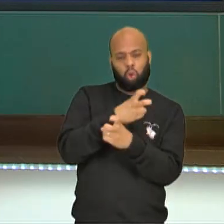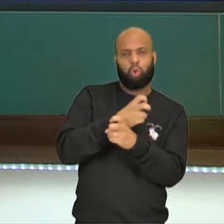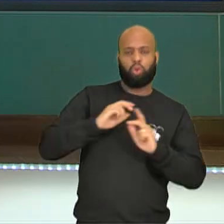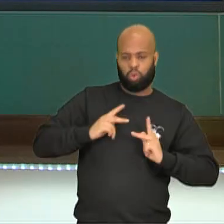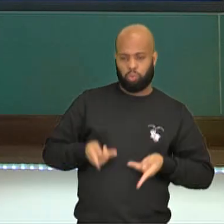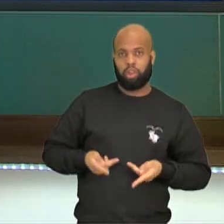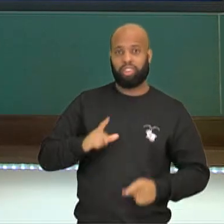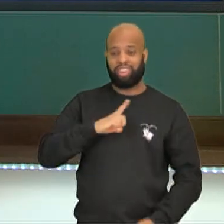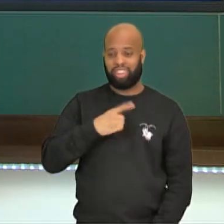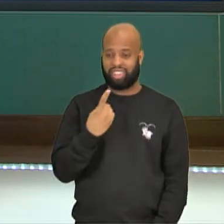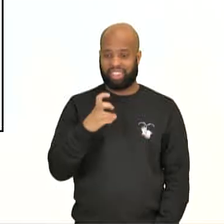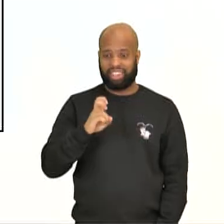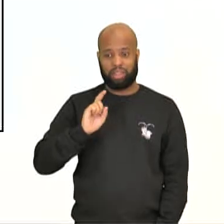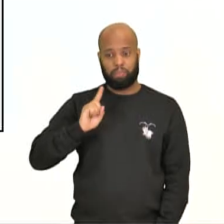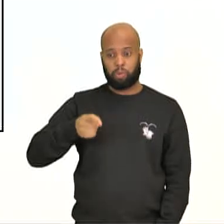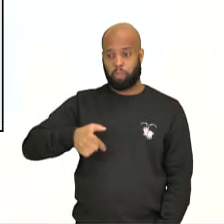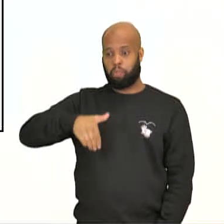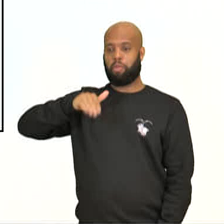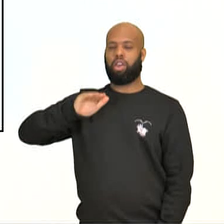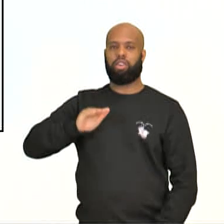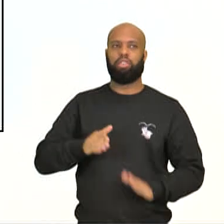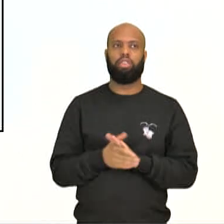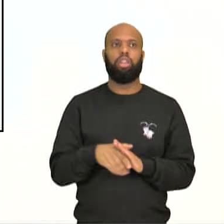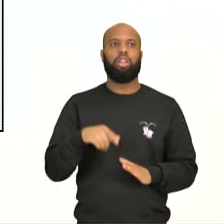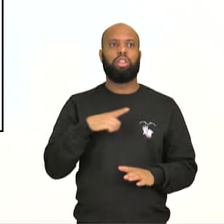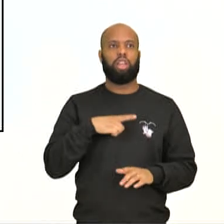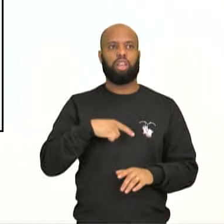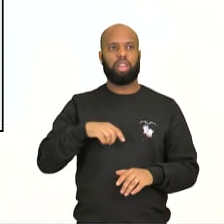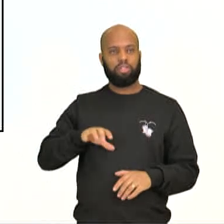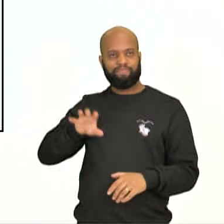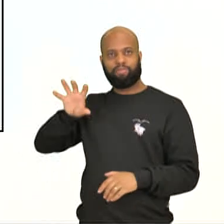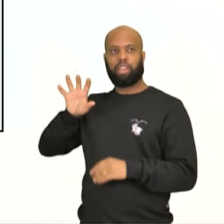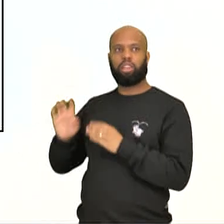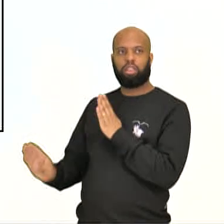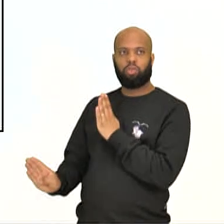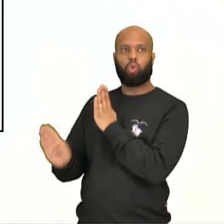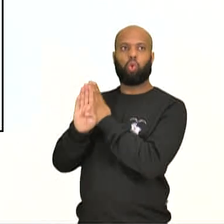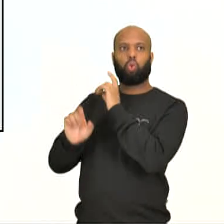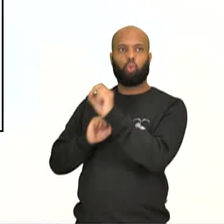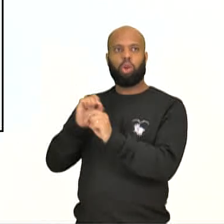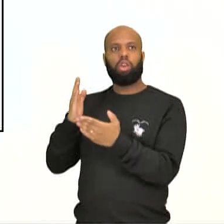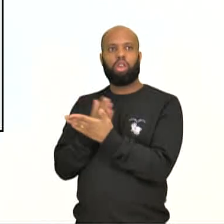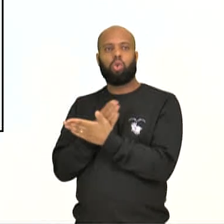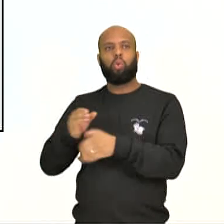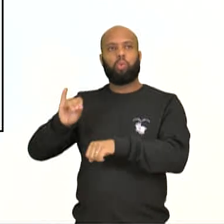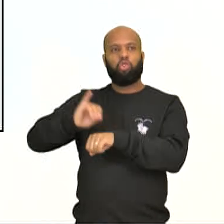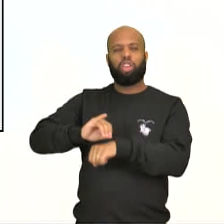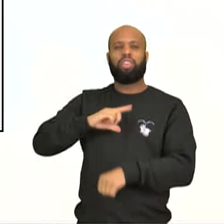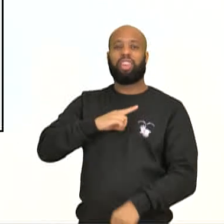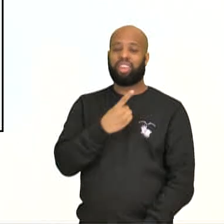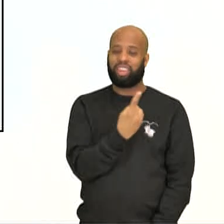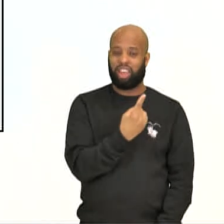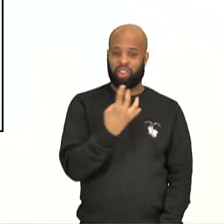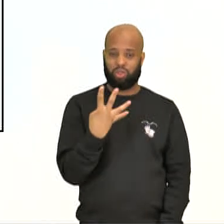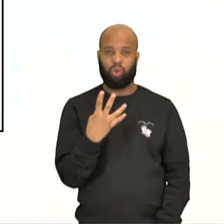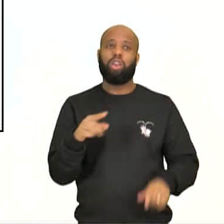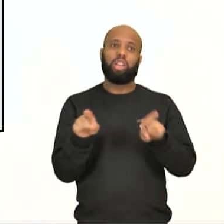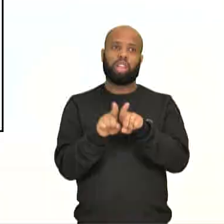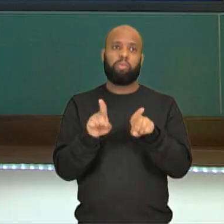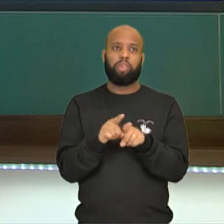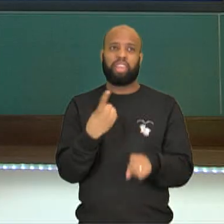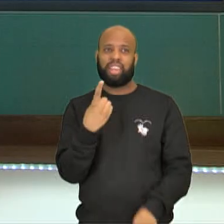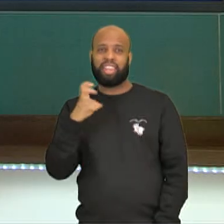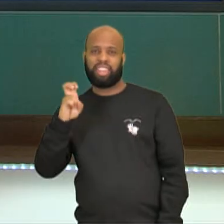nessa região. Foram encontradas regiões de Monte Verde, que o Roberto explicou, ferramentas líticas com 14, 15, até 18 mil, e